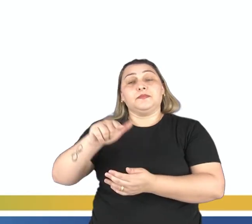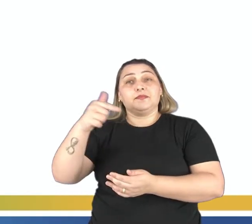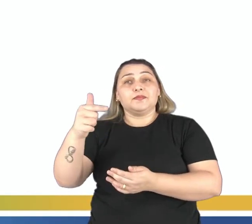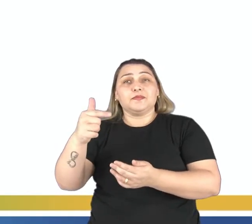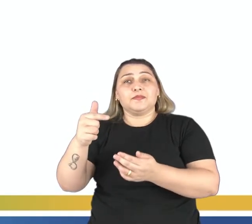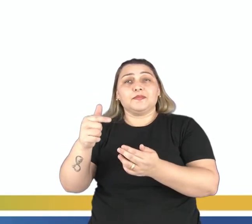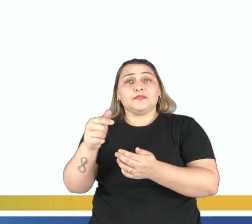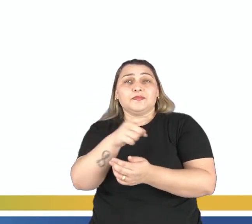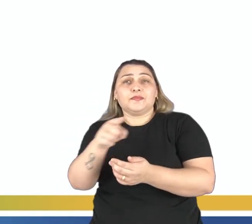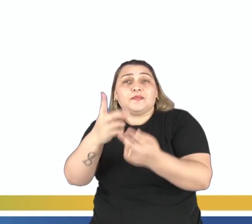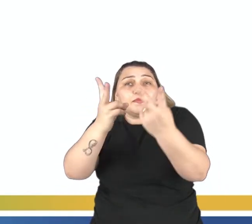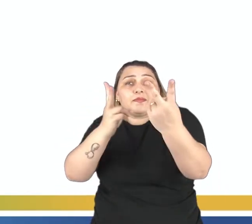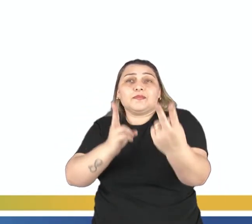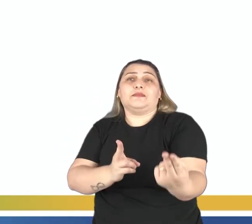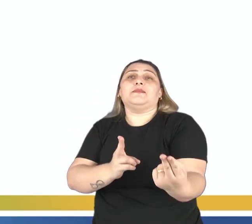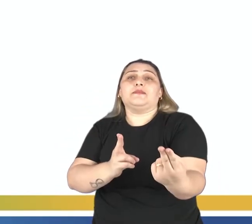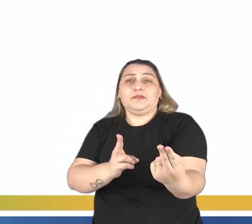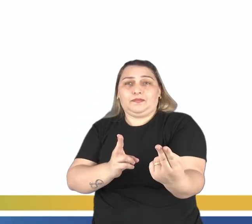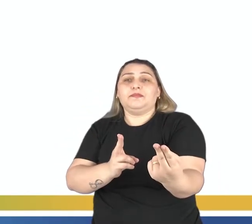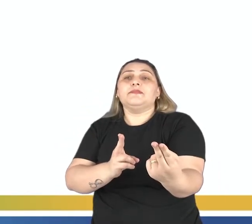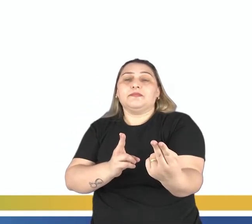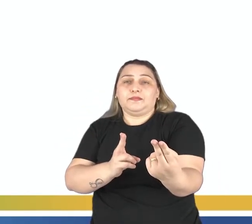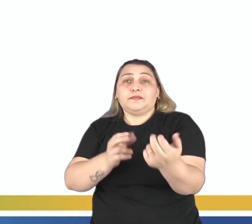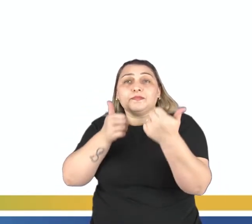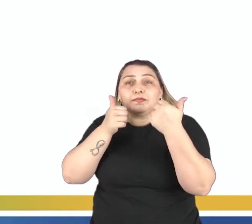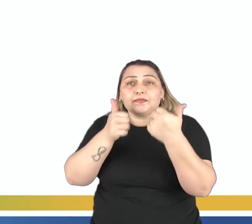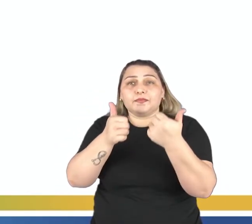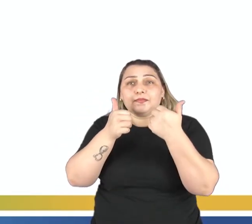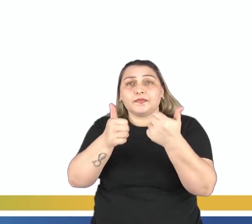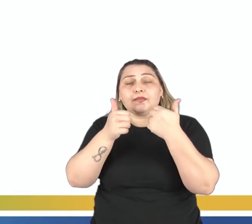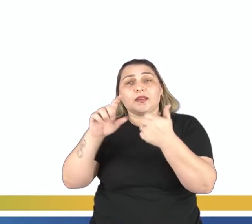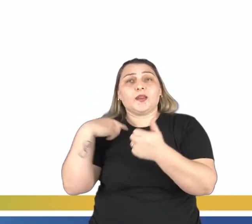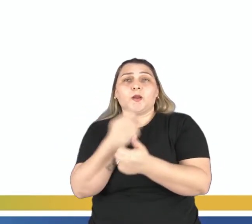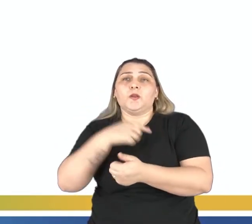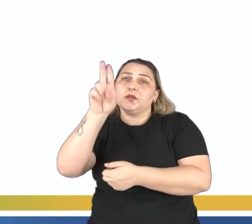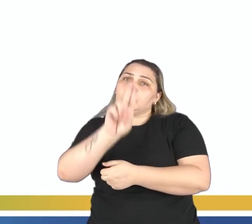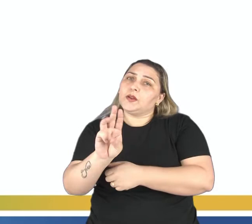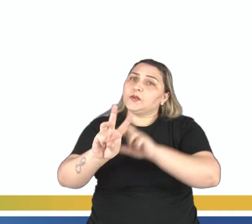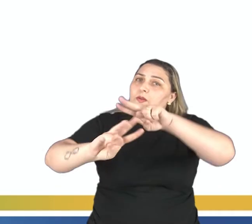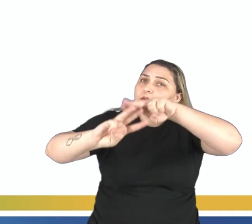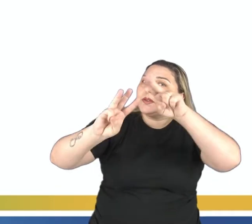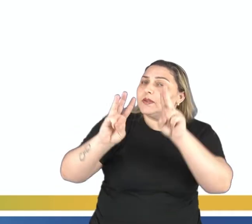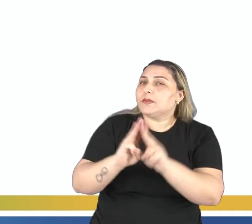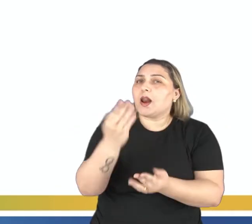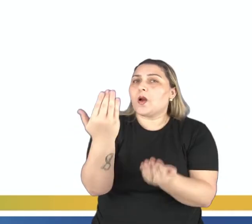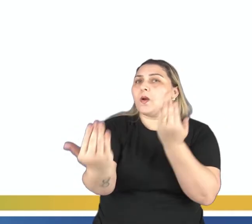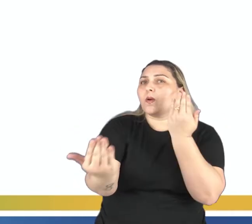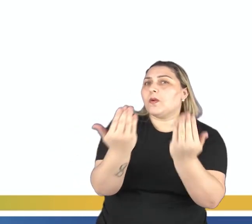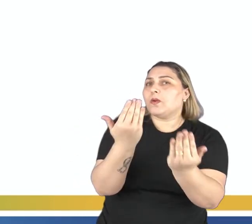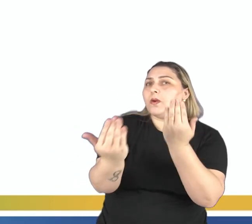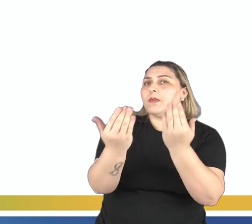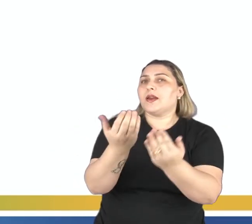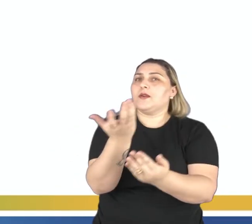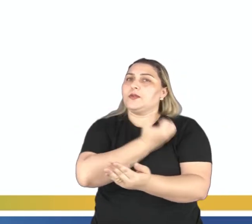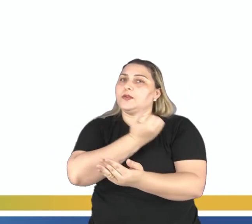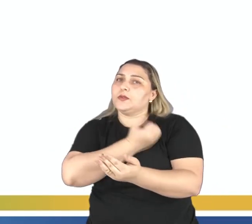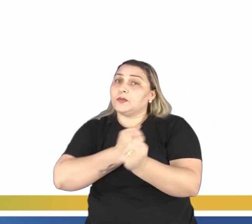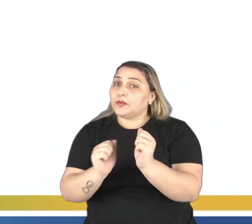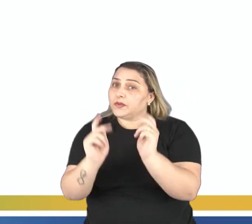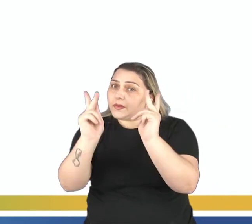próximo é igual, ok? Então, nós usamos esses 3 símbolos para comparar os números,